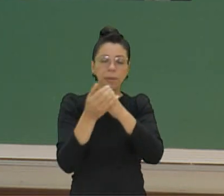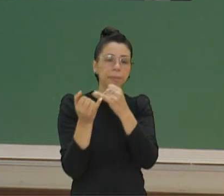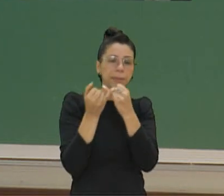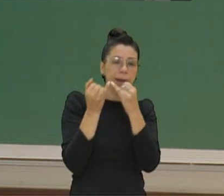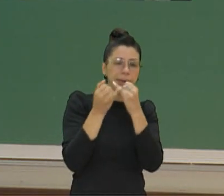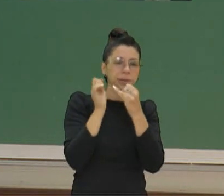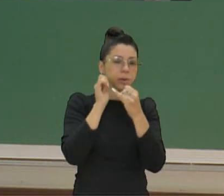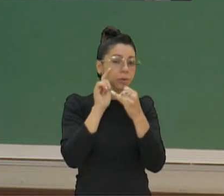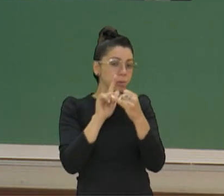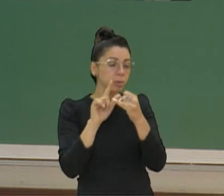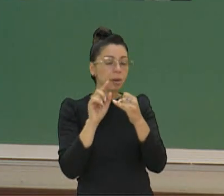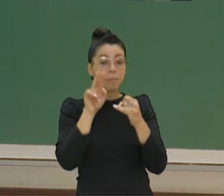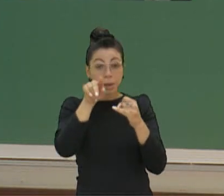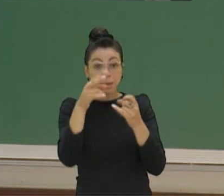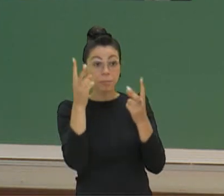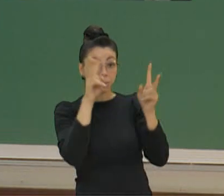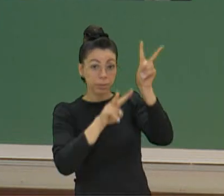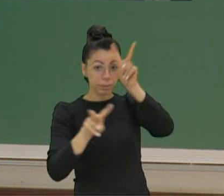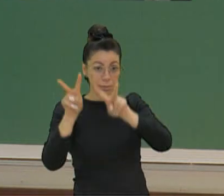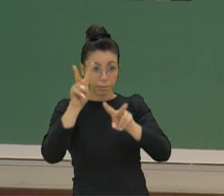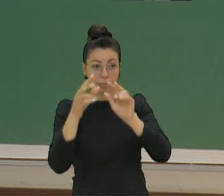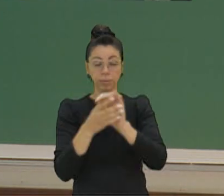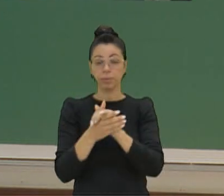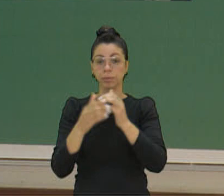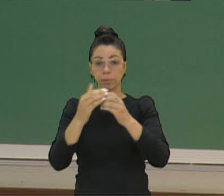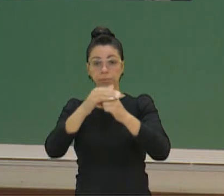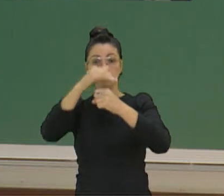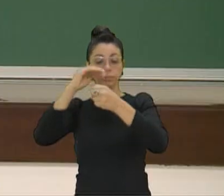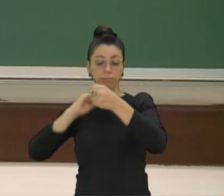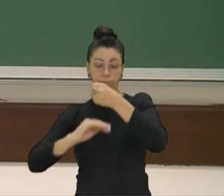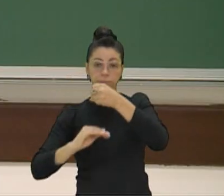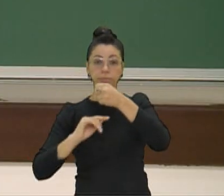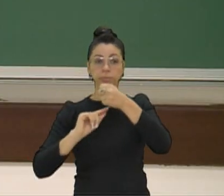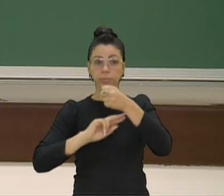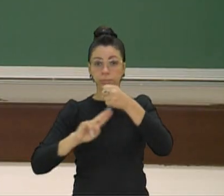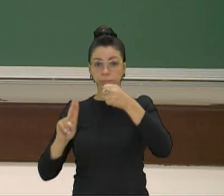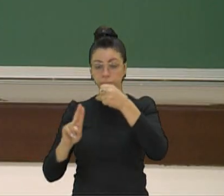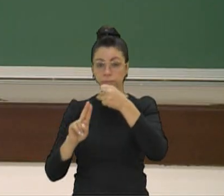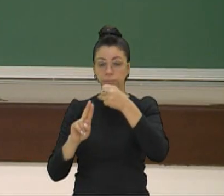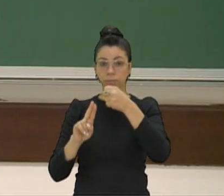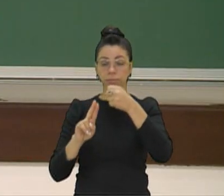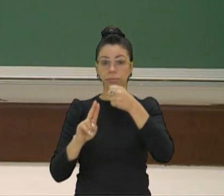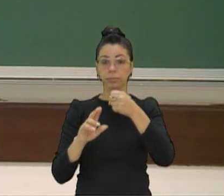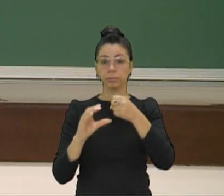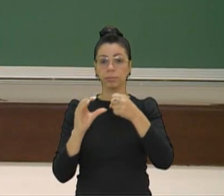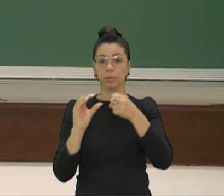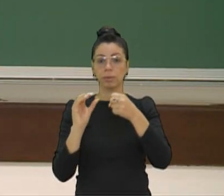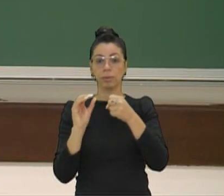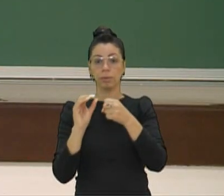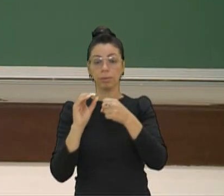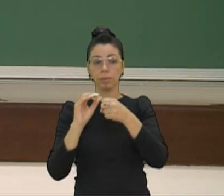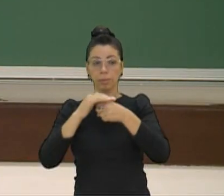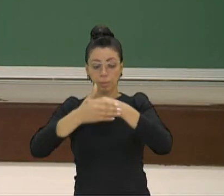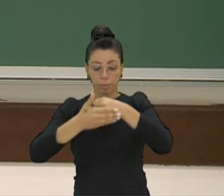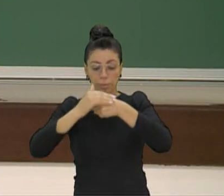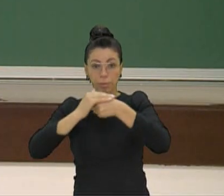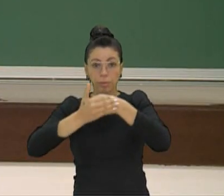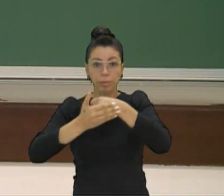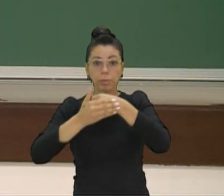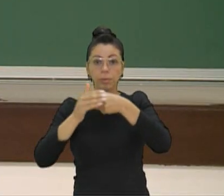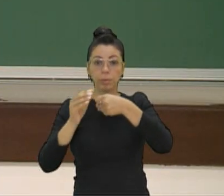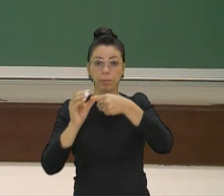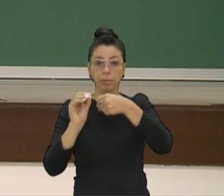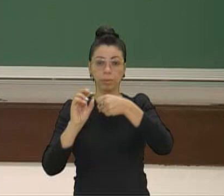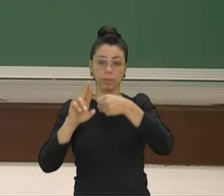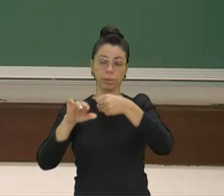Logo abaixo, intermediária, a corióide. A corióide é a camada intermediária pigmentada, que na sua